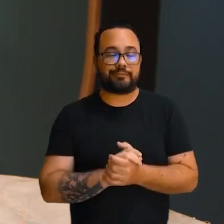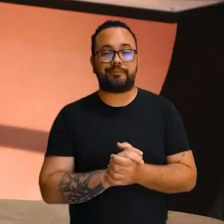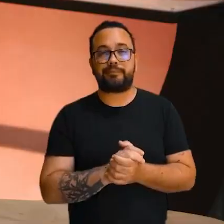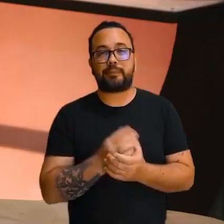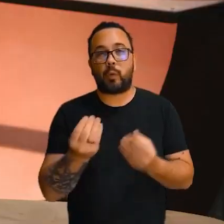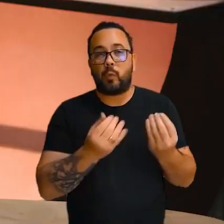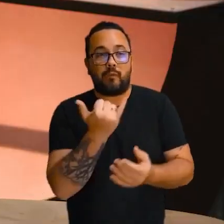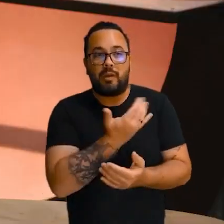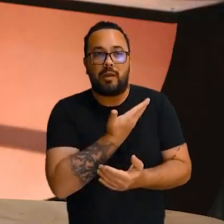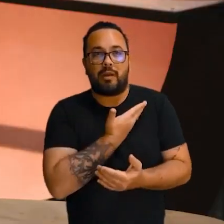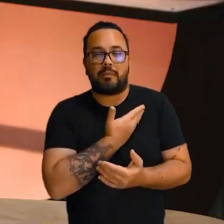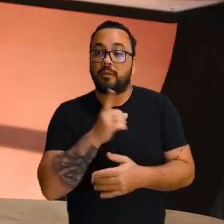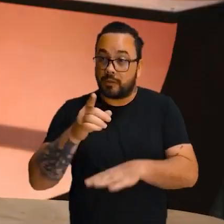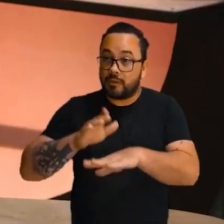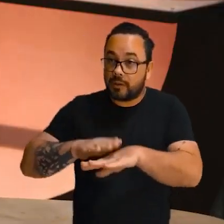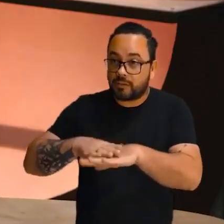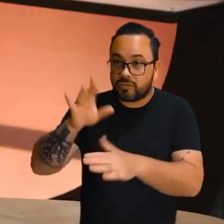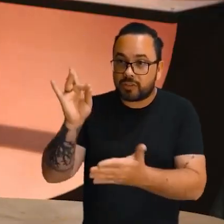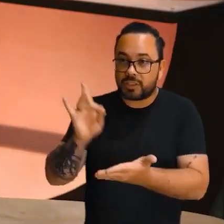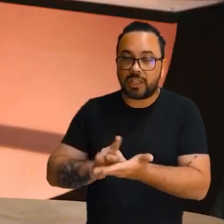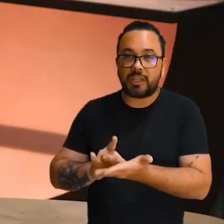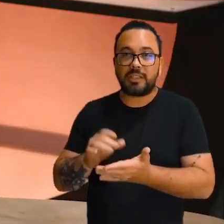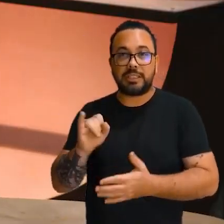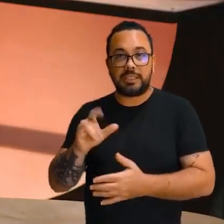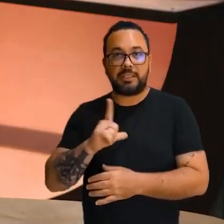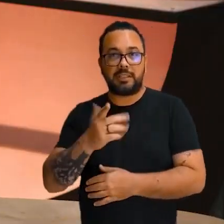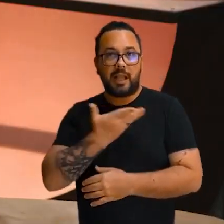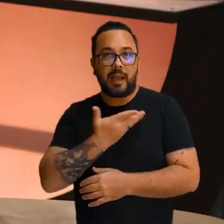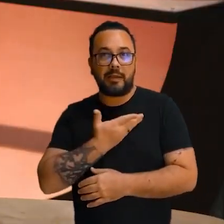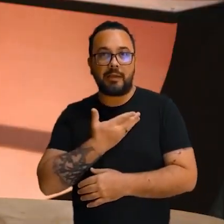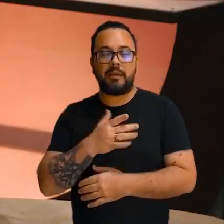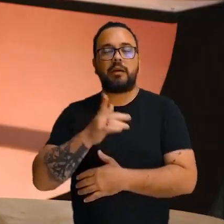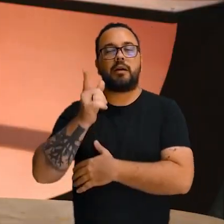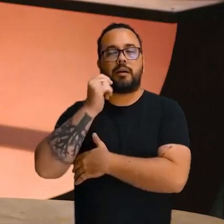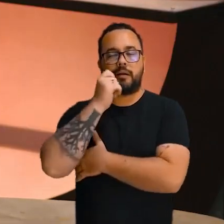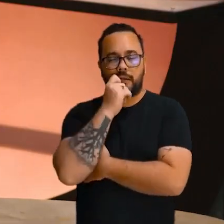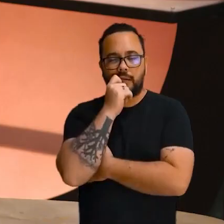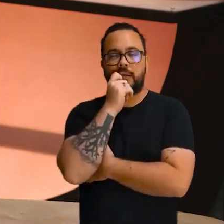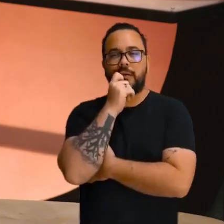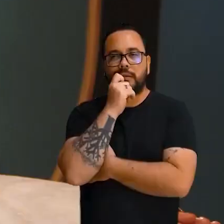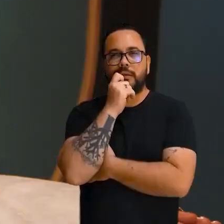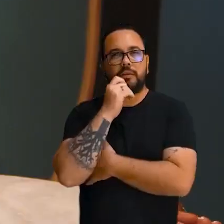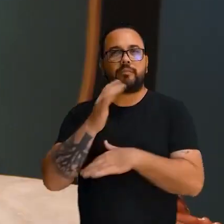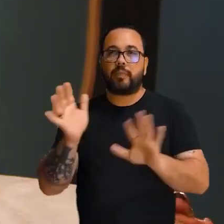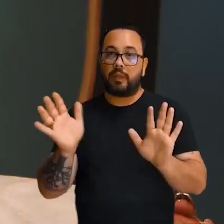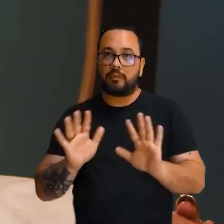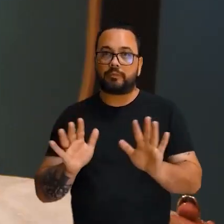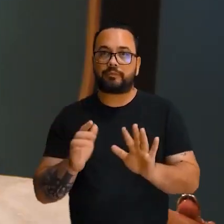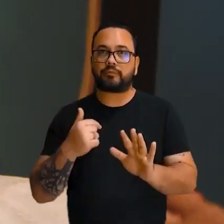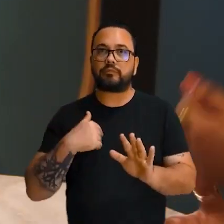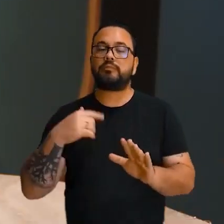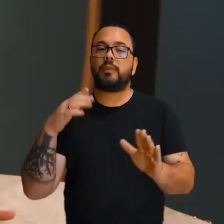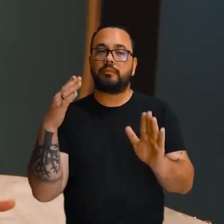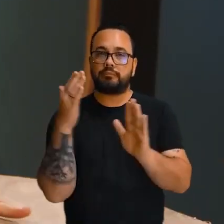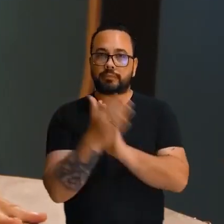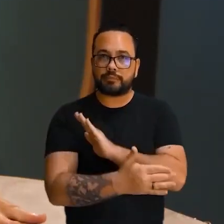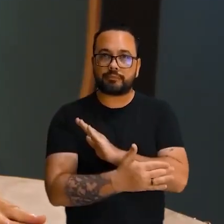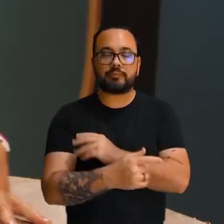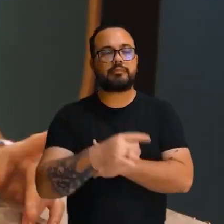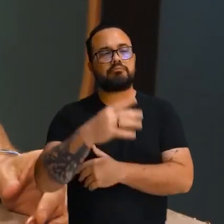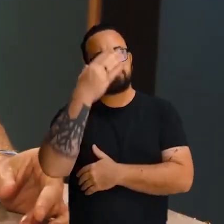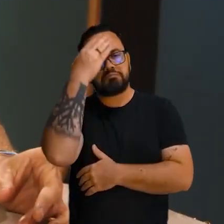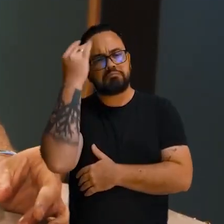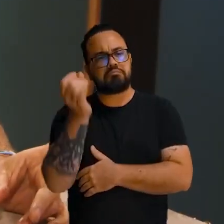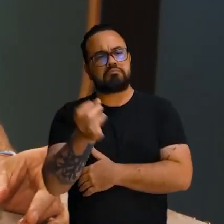Ou seja, você fez de verdade, né? Porque se tivesse um amigo, ainda ia ficar assim, ó, oh, eu tô zoando. Ó, então, não, aí eu fui embora e esqueci dessa